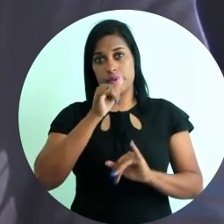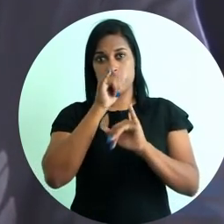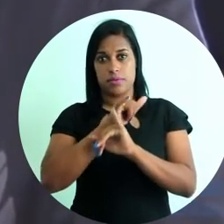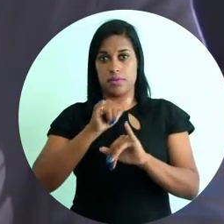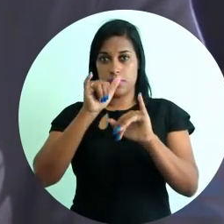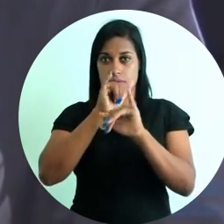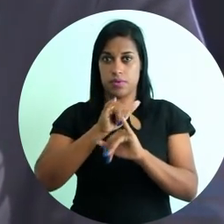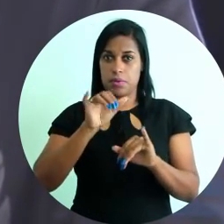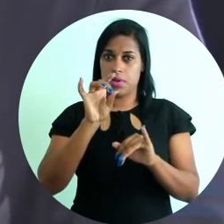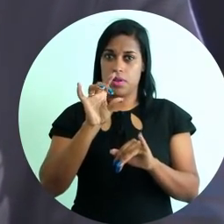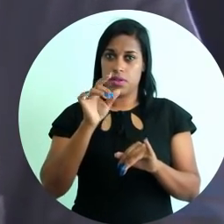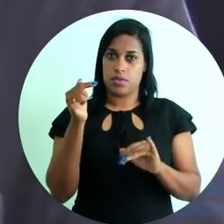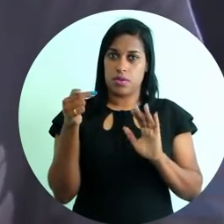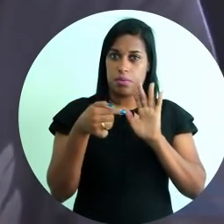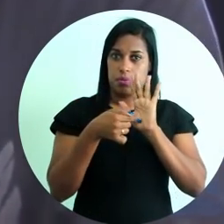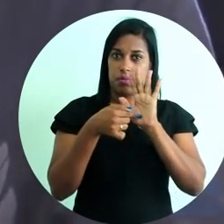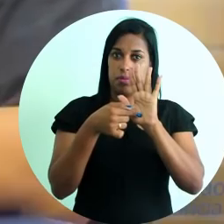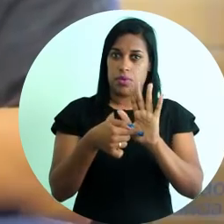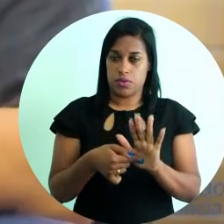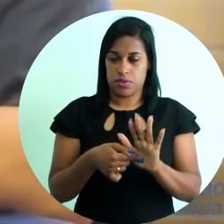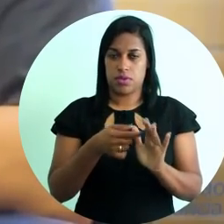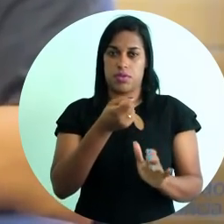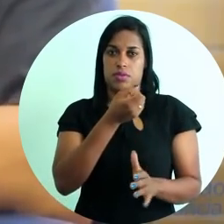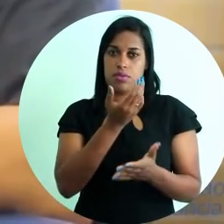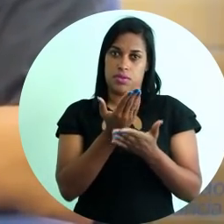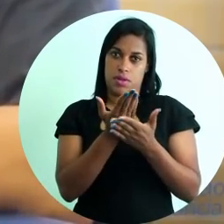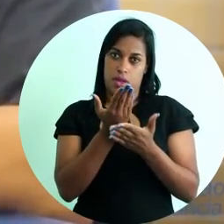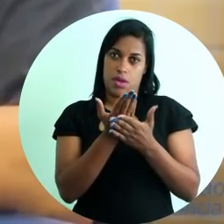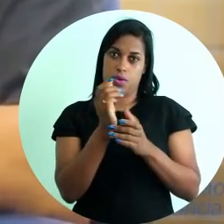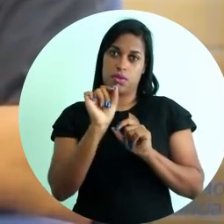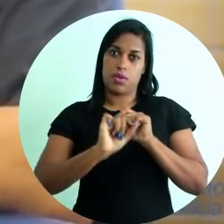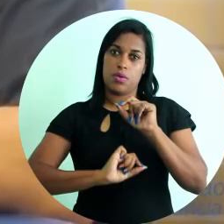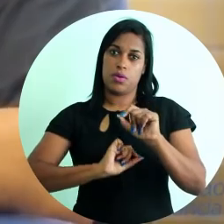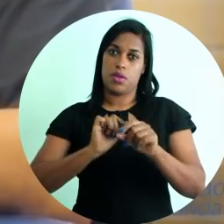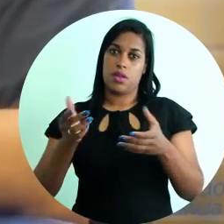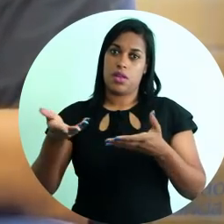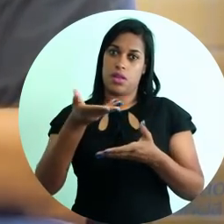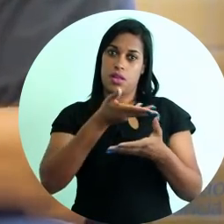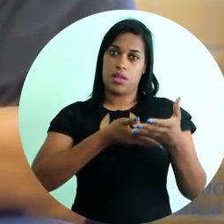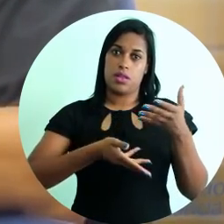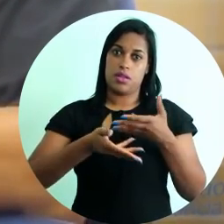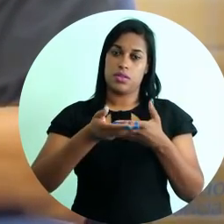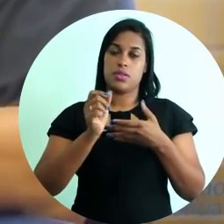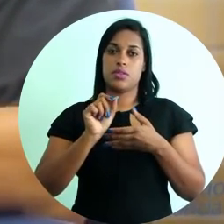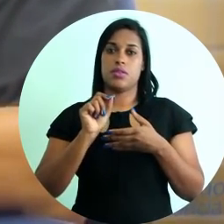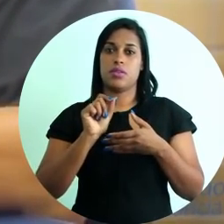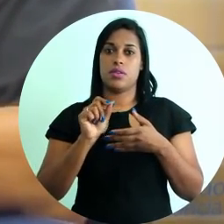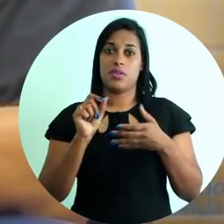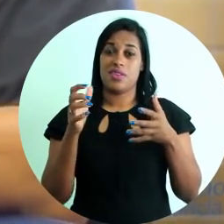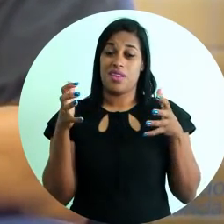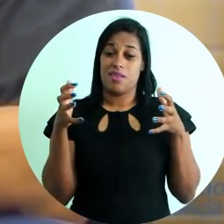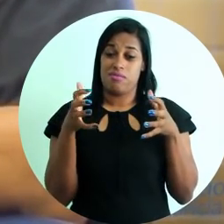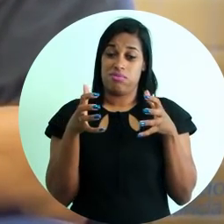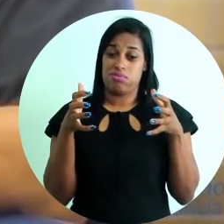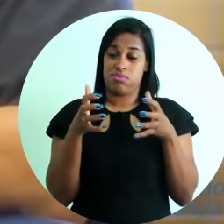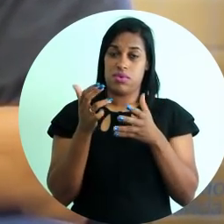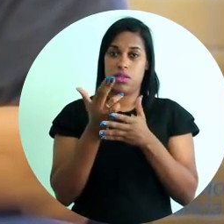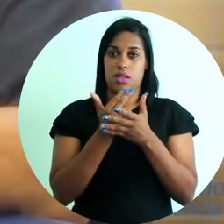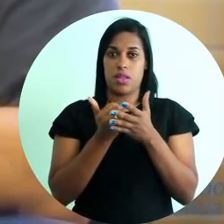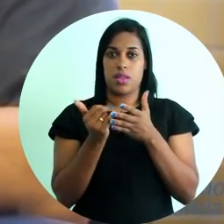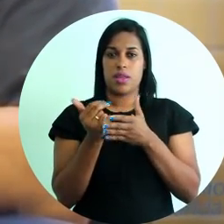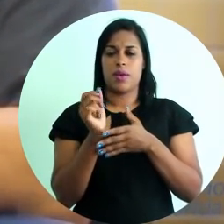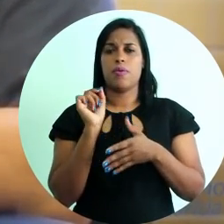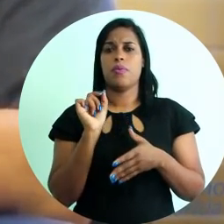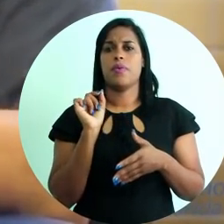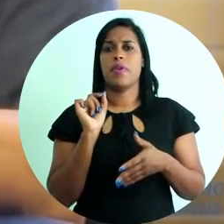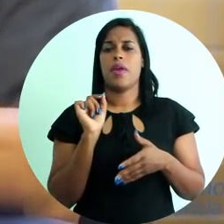vou só avançar aqui na nossa aula, é a parte relacionada com compressão de imagens. O que seria a compressão